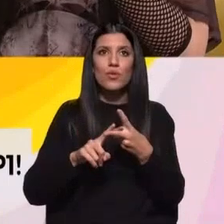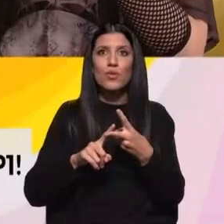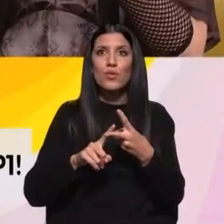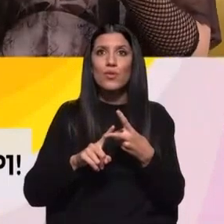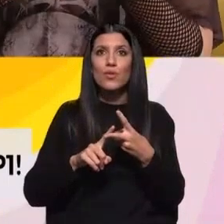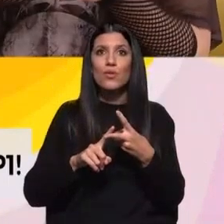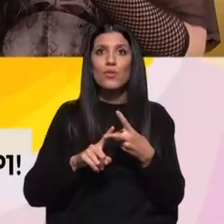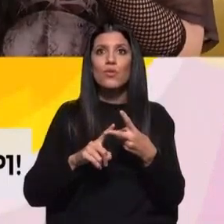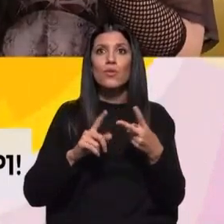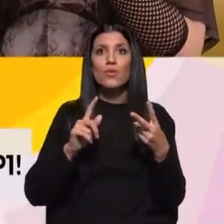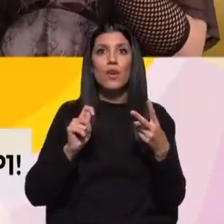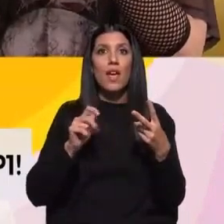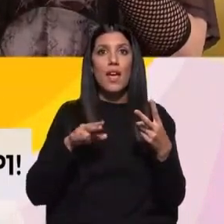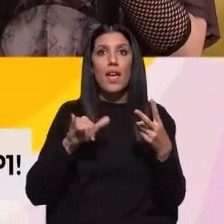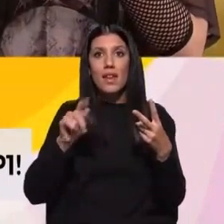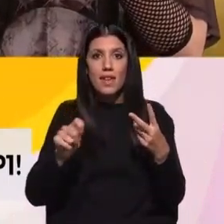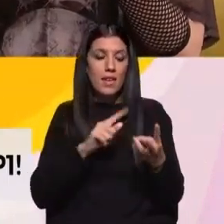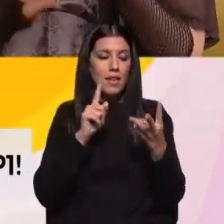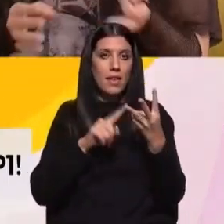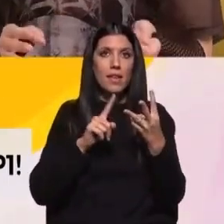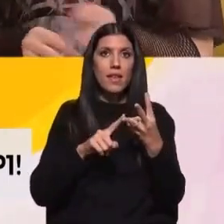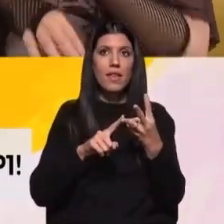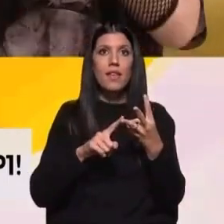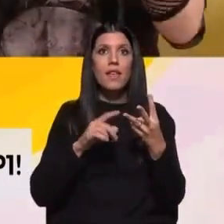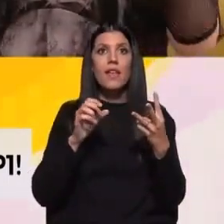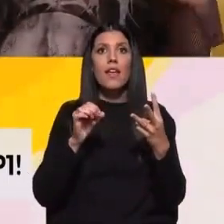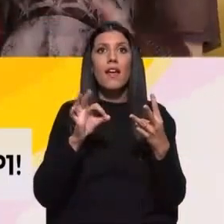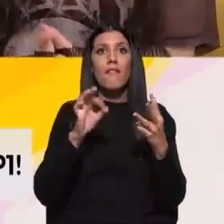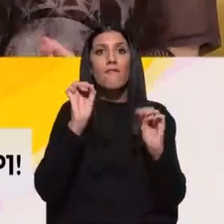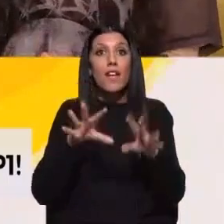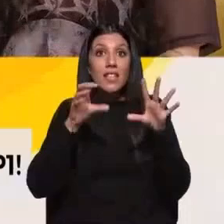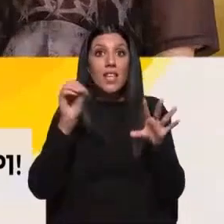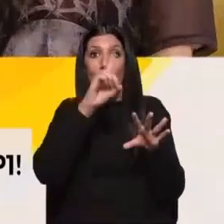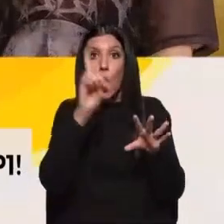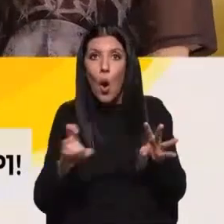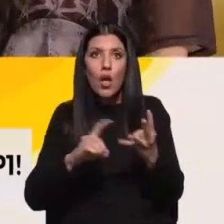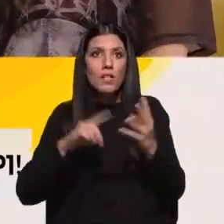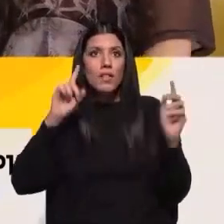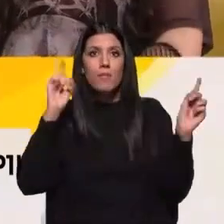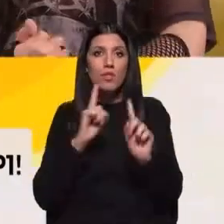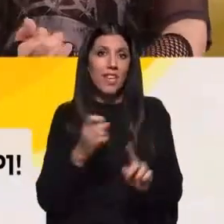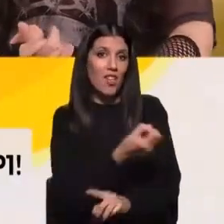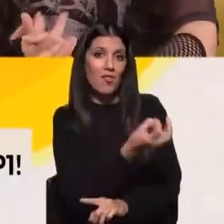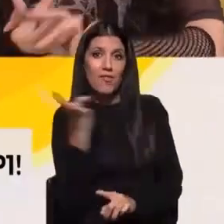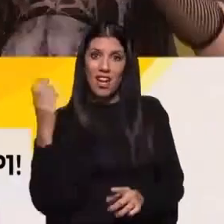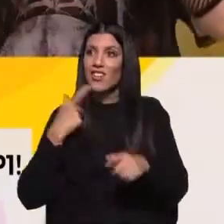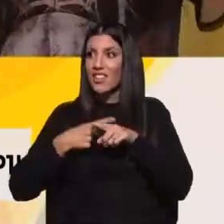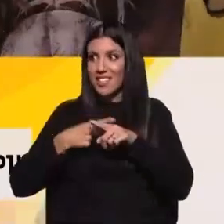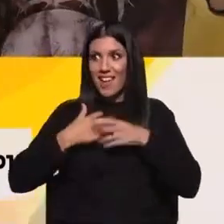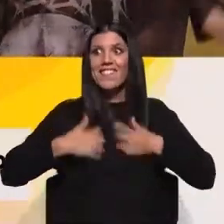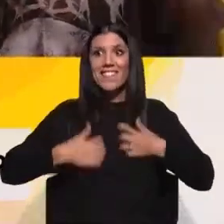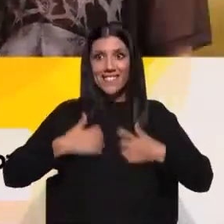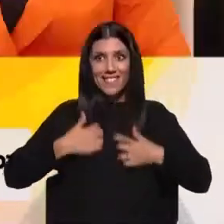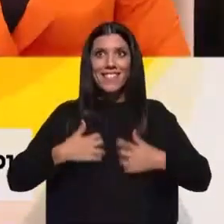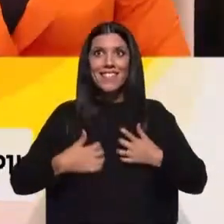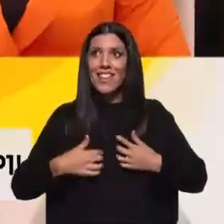do Annie, temos do Feiticeiro de Oz, temos todo o tipo de musicais agora que vamos fazer. Estamos muito entusiasmados. Olha, claro. Que bom.